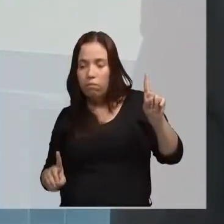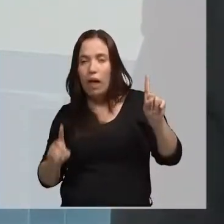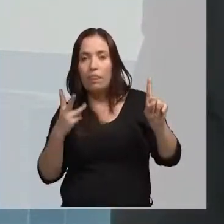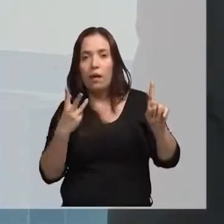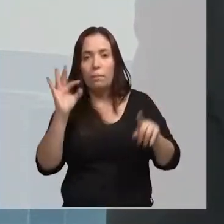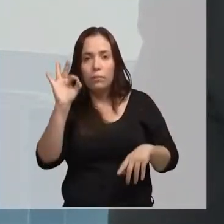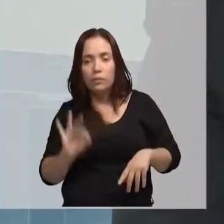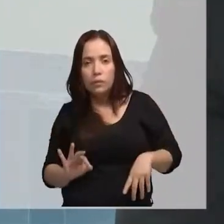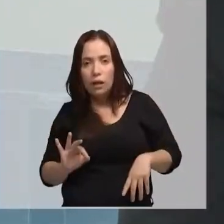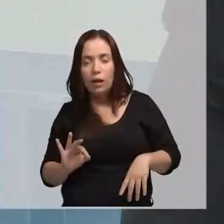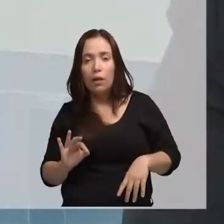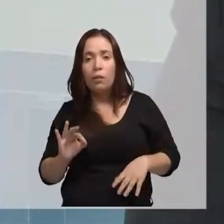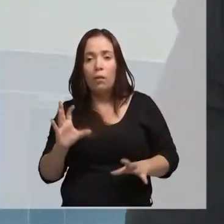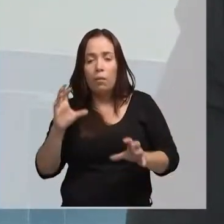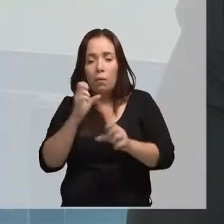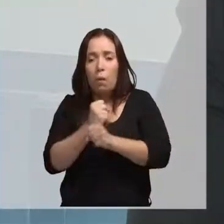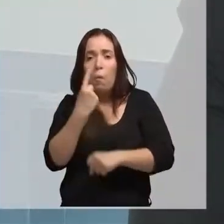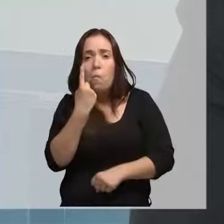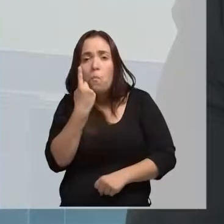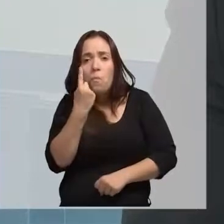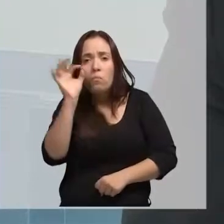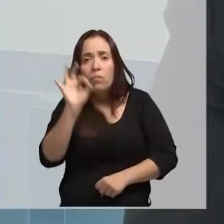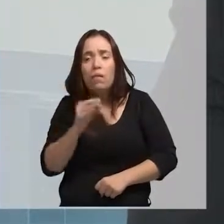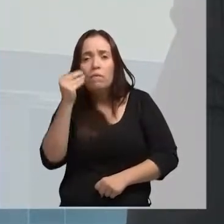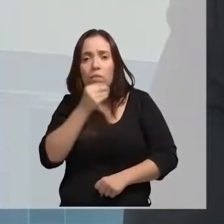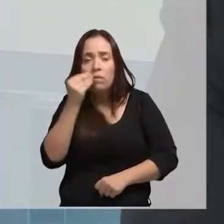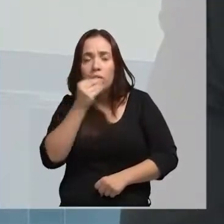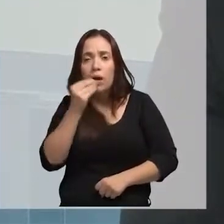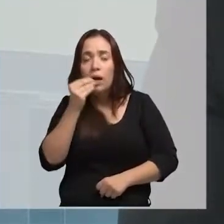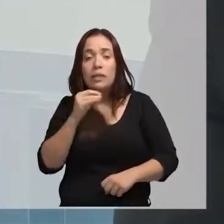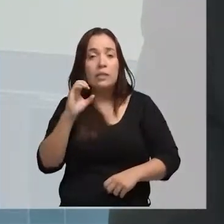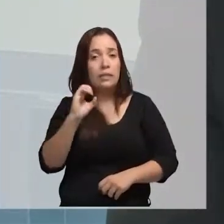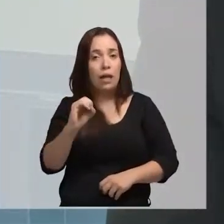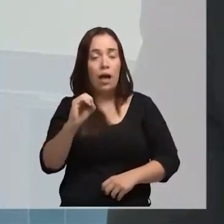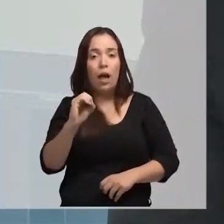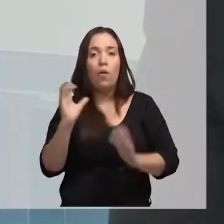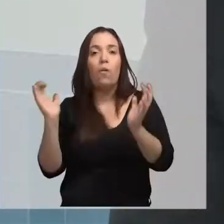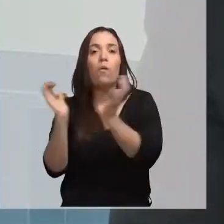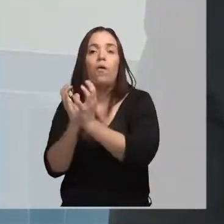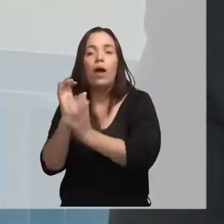1 e não tem nem nada na espontânea, 0 na espontânea. O homem tinha 4.